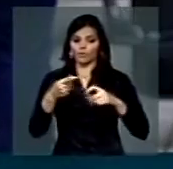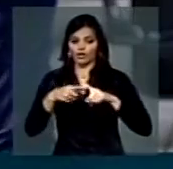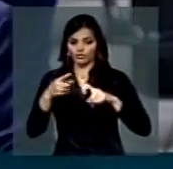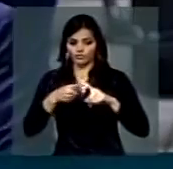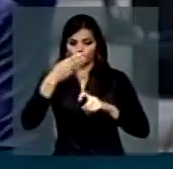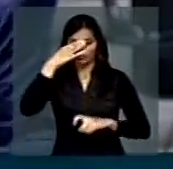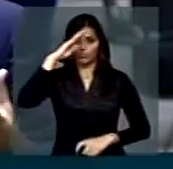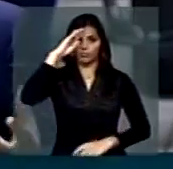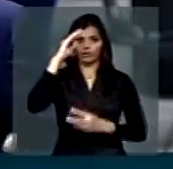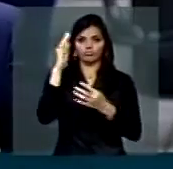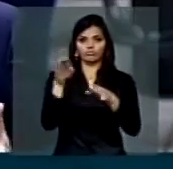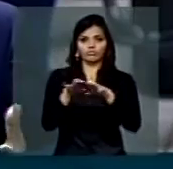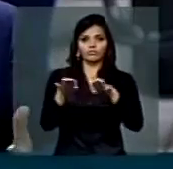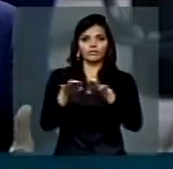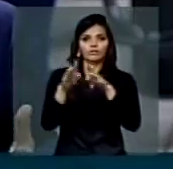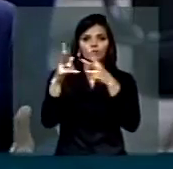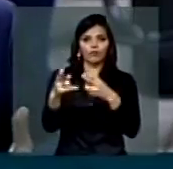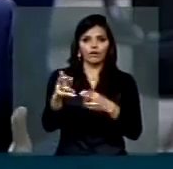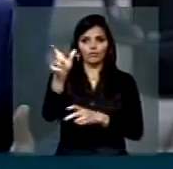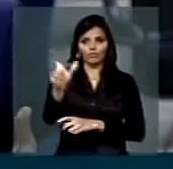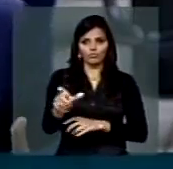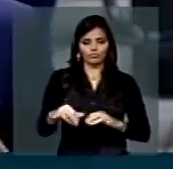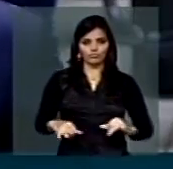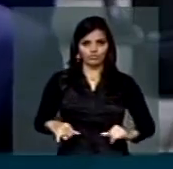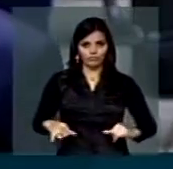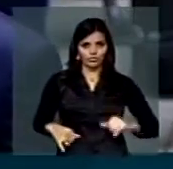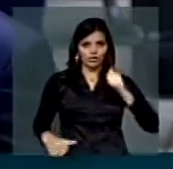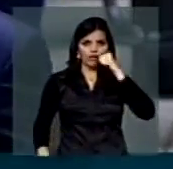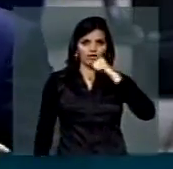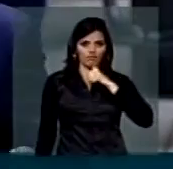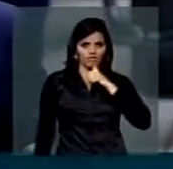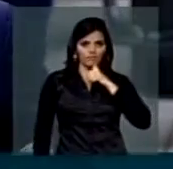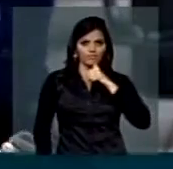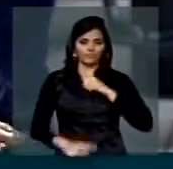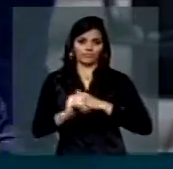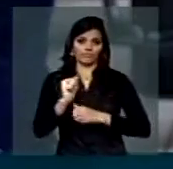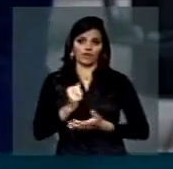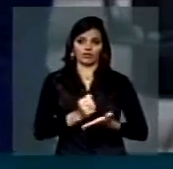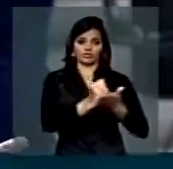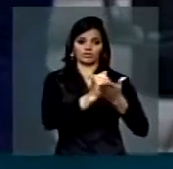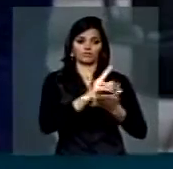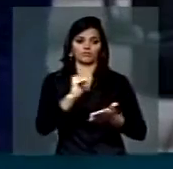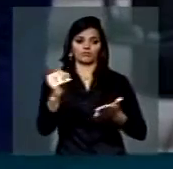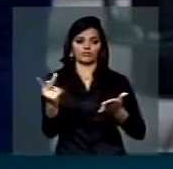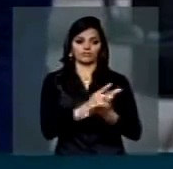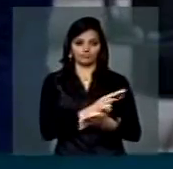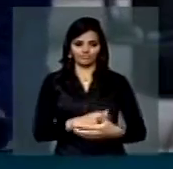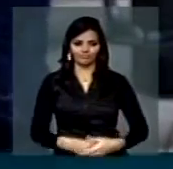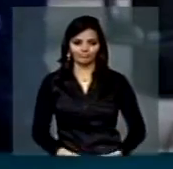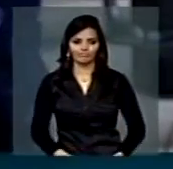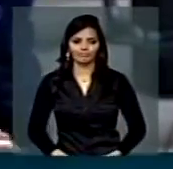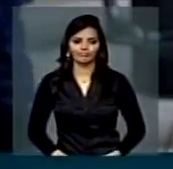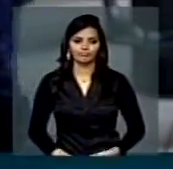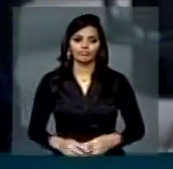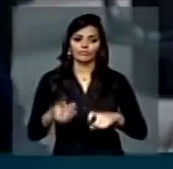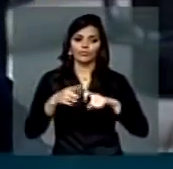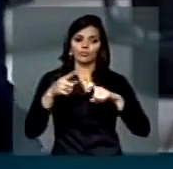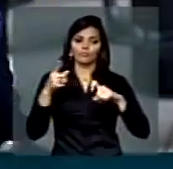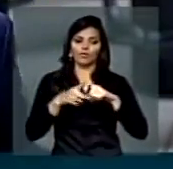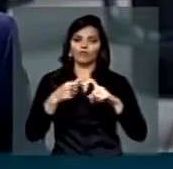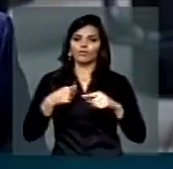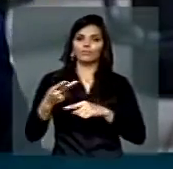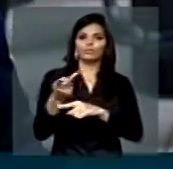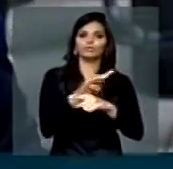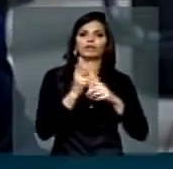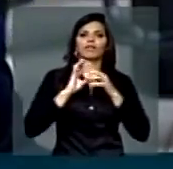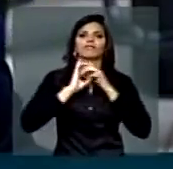cubanos estão na mesma situação, dar esse asilo vai haver uma corrida desses médicos buscando